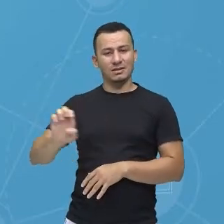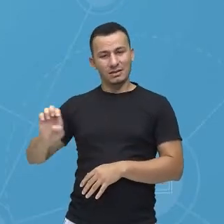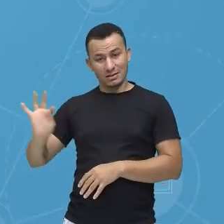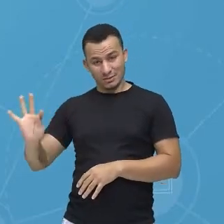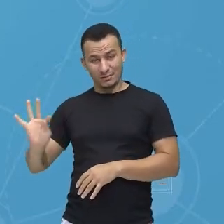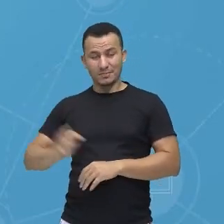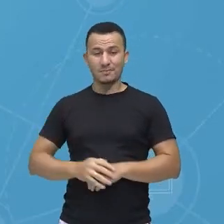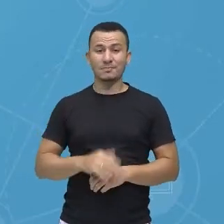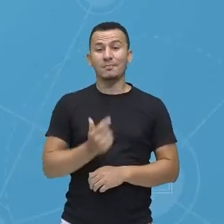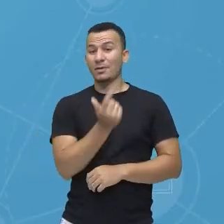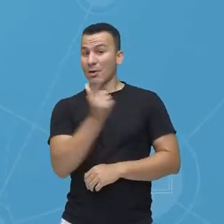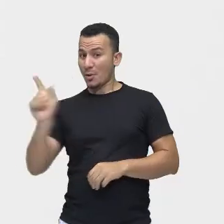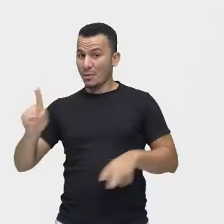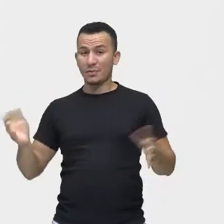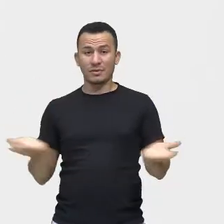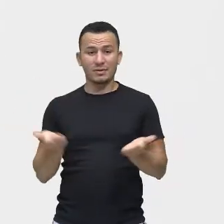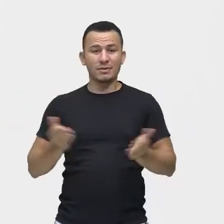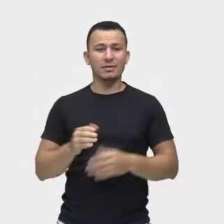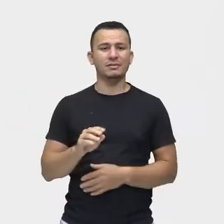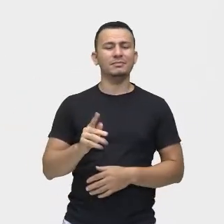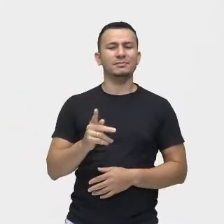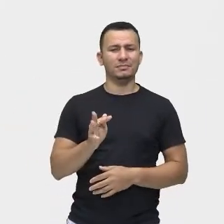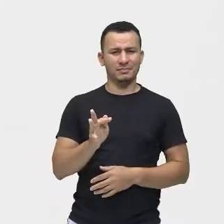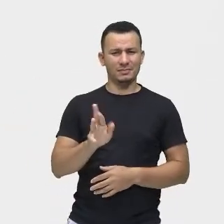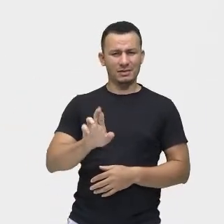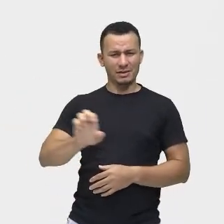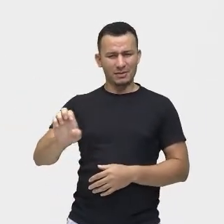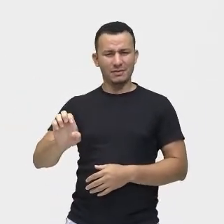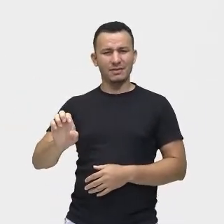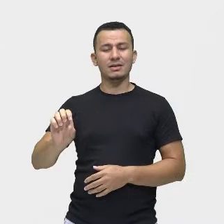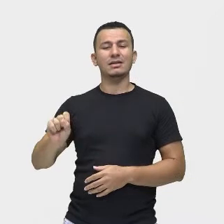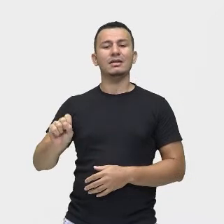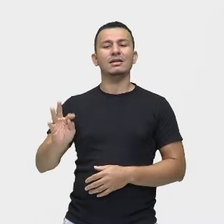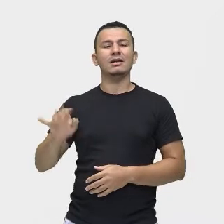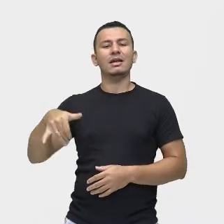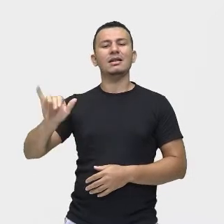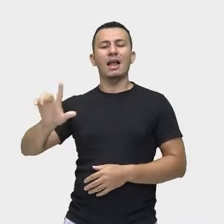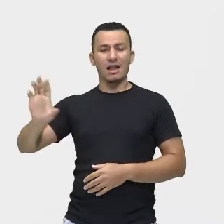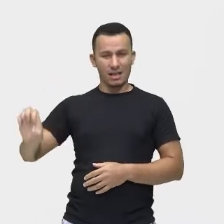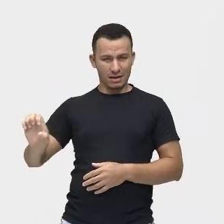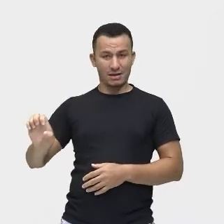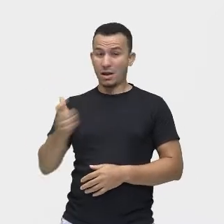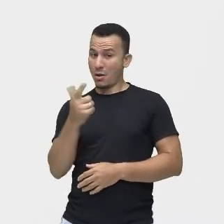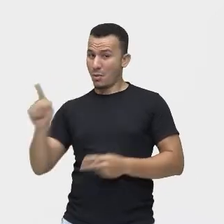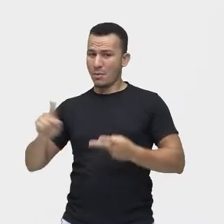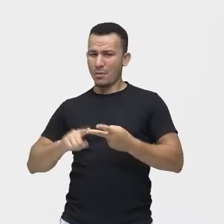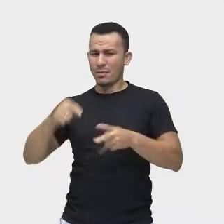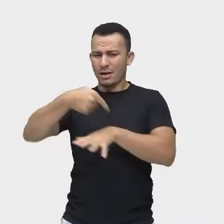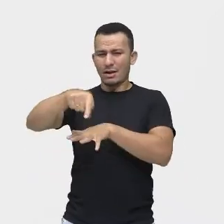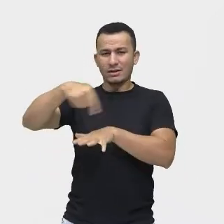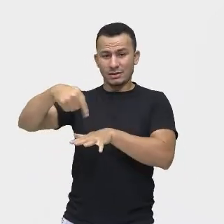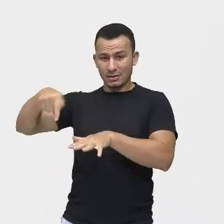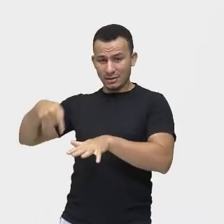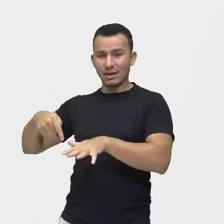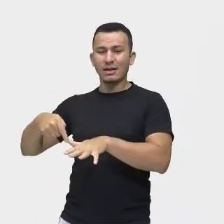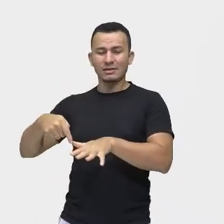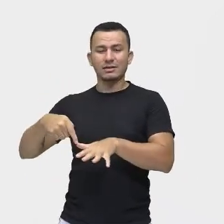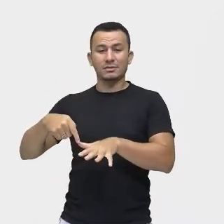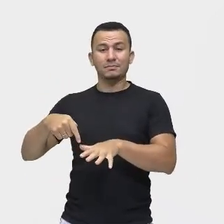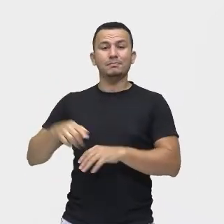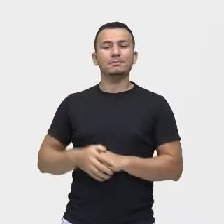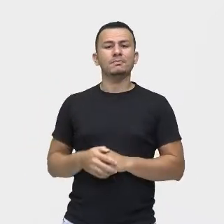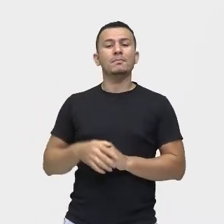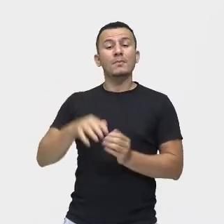tem a modalidade freestyle. Então na modalidade freestyle, é uma modalidade